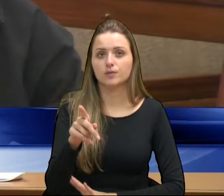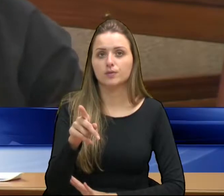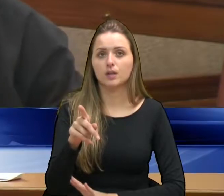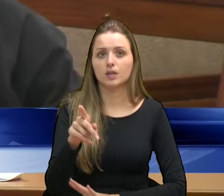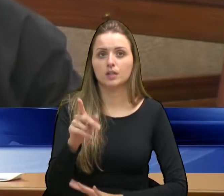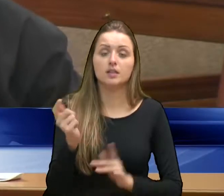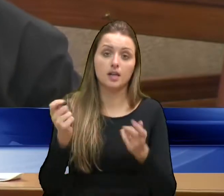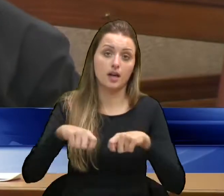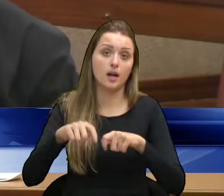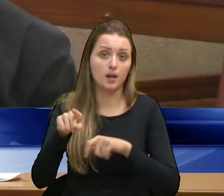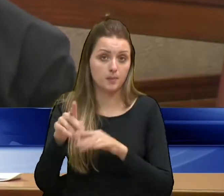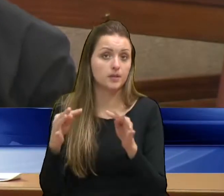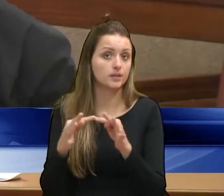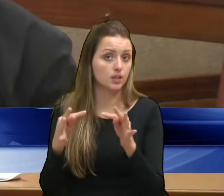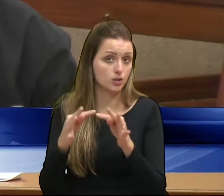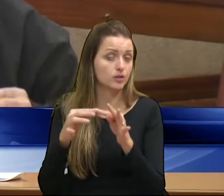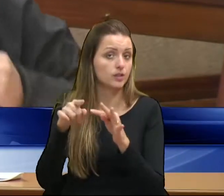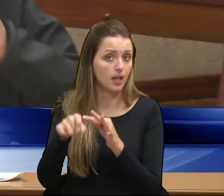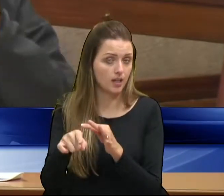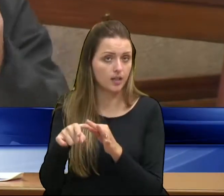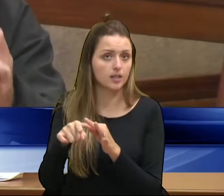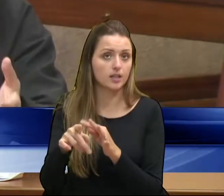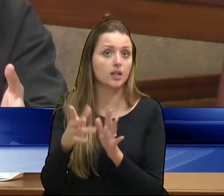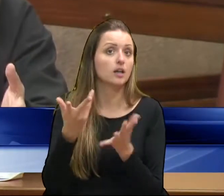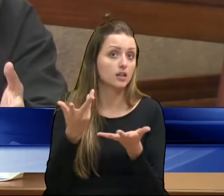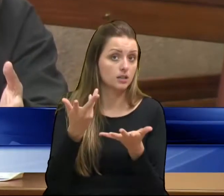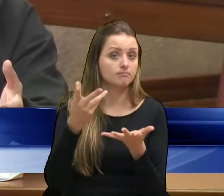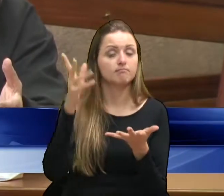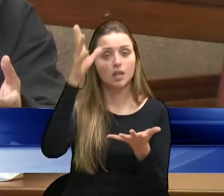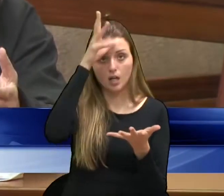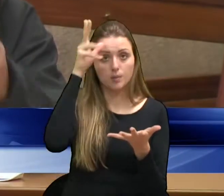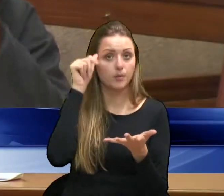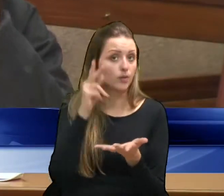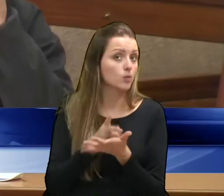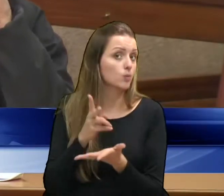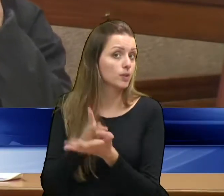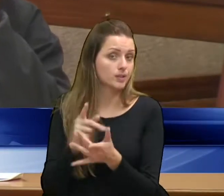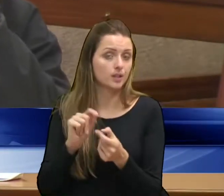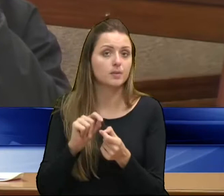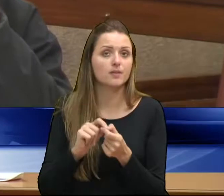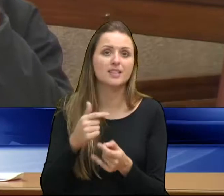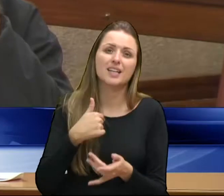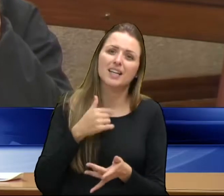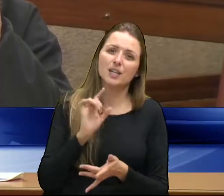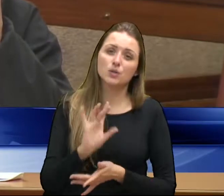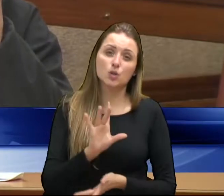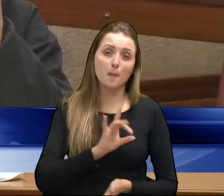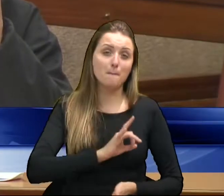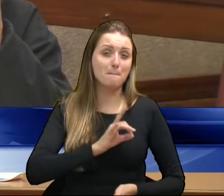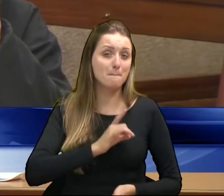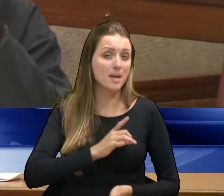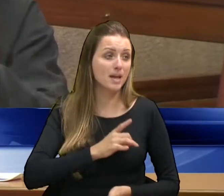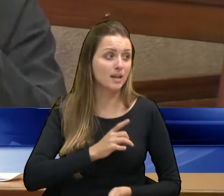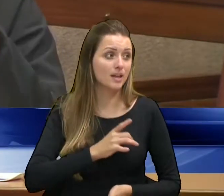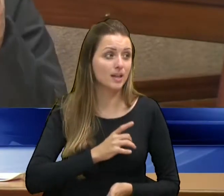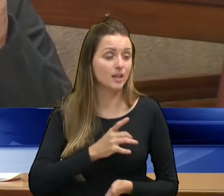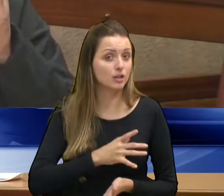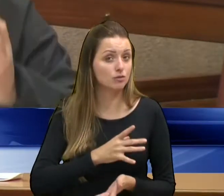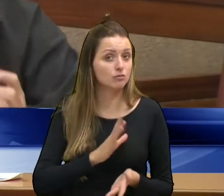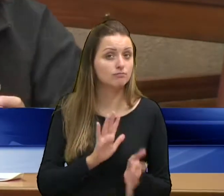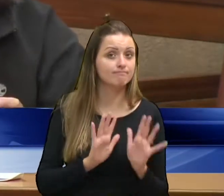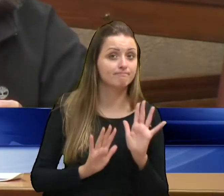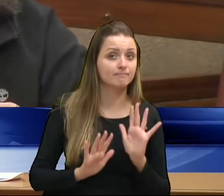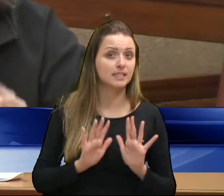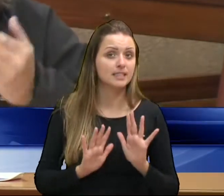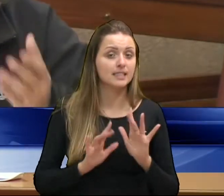a capacidade técnica, né? Historicamente o município tem feito isso, né? Eu só tenho receio que muitas vezes o